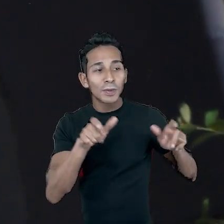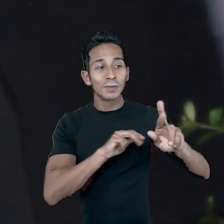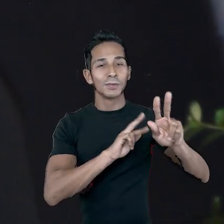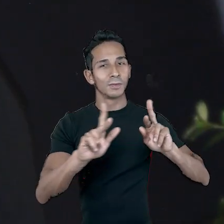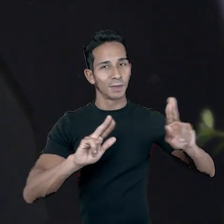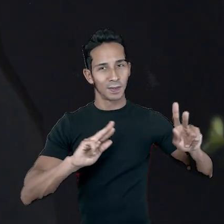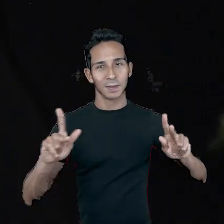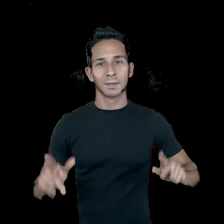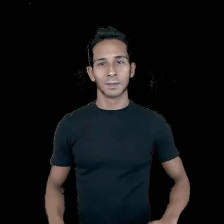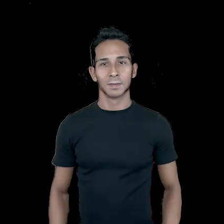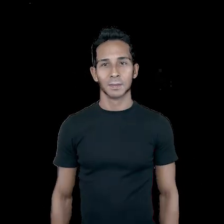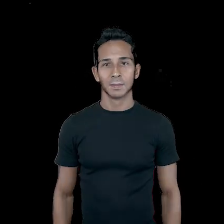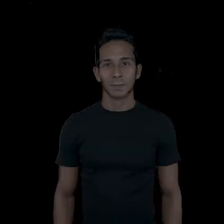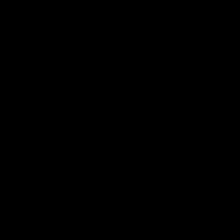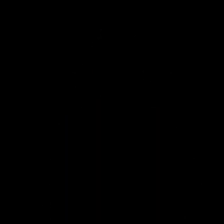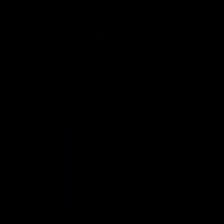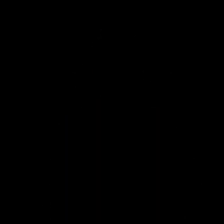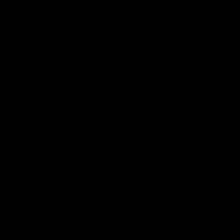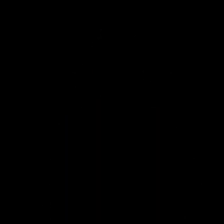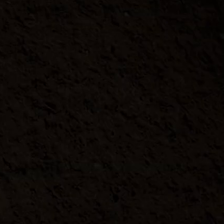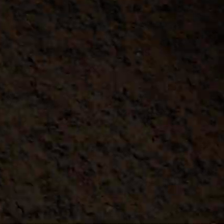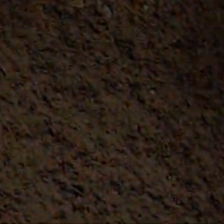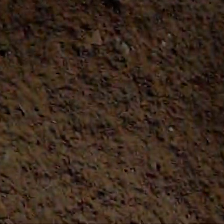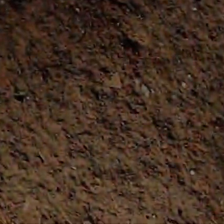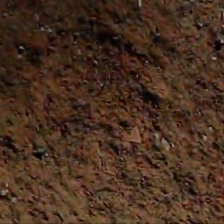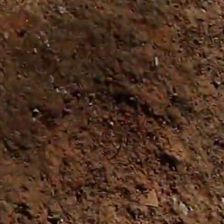outros corpos, outras existências.